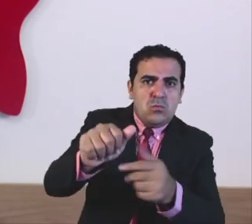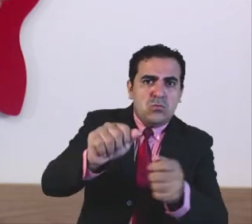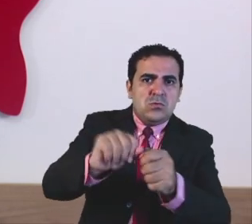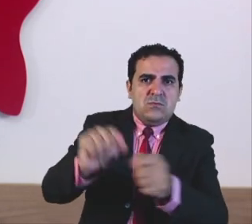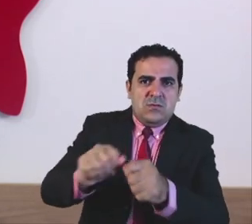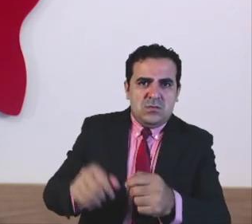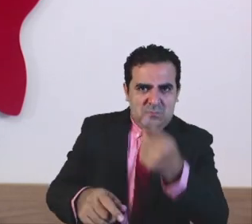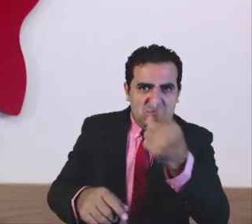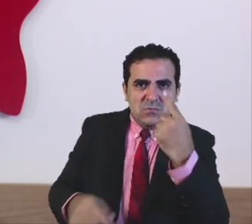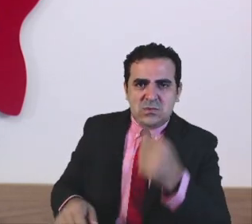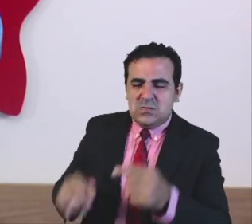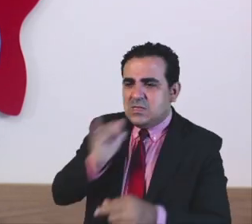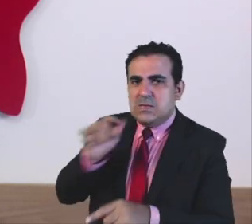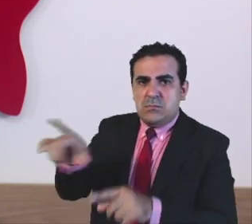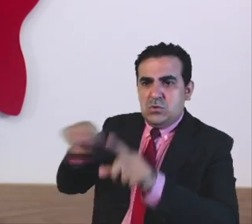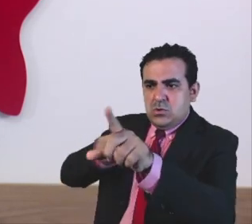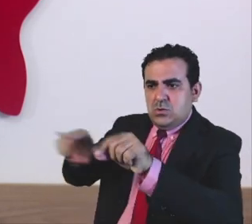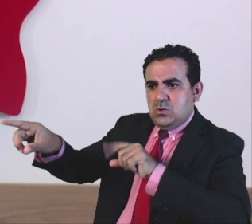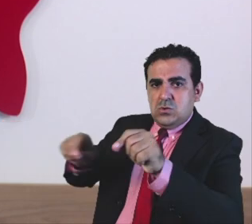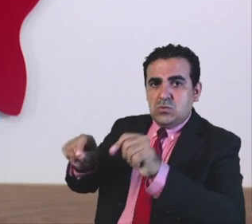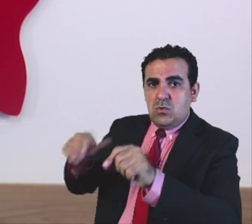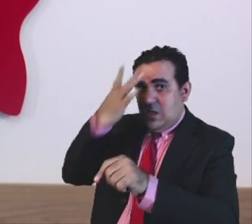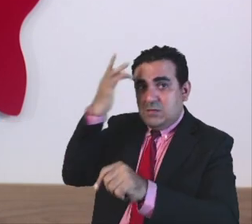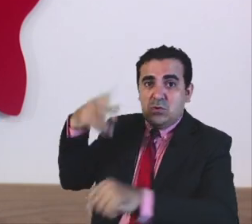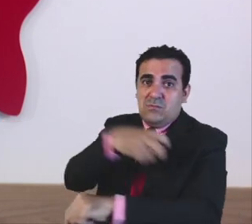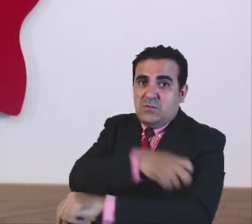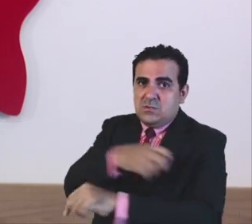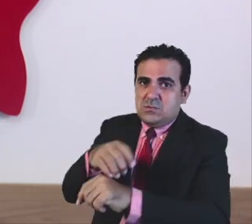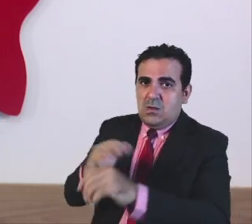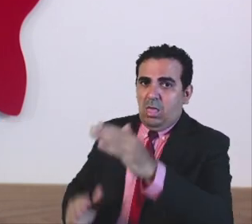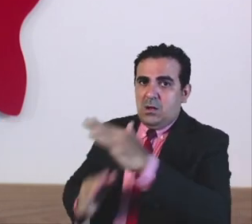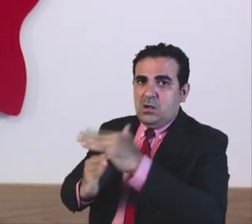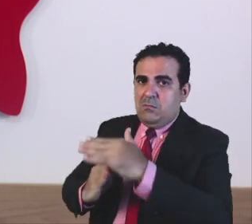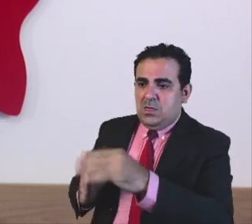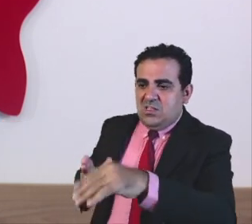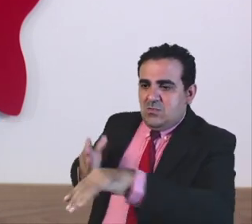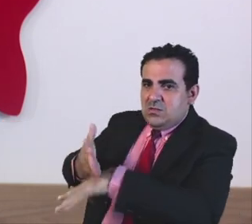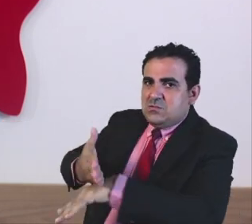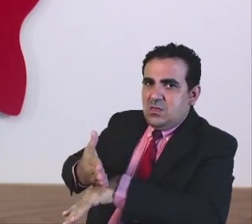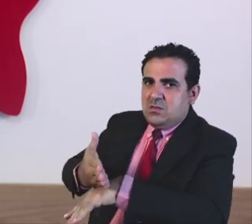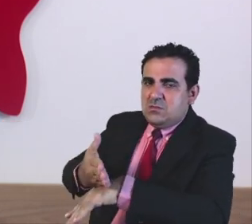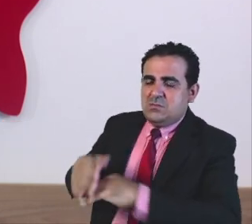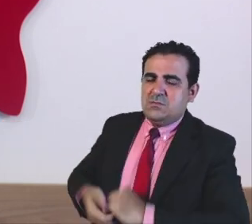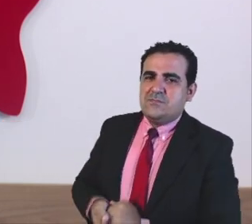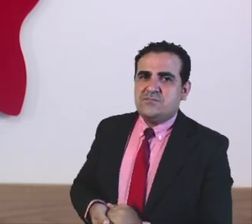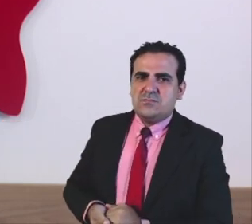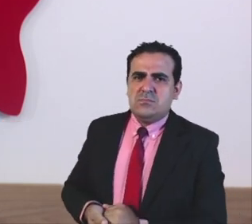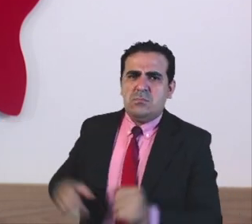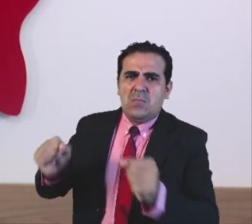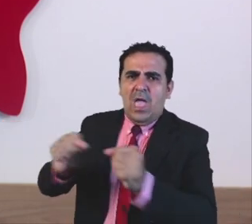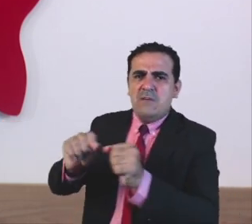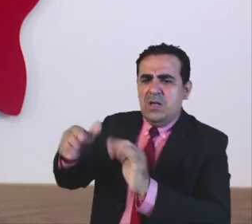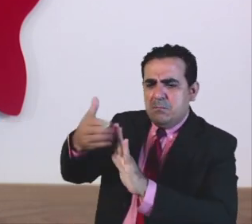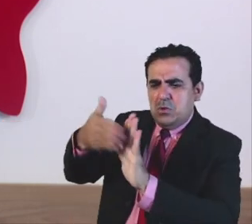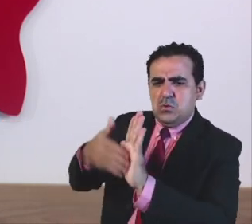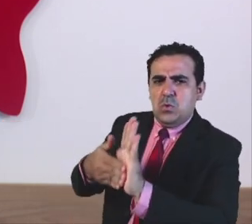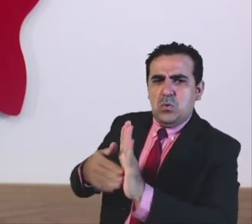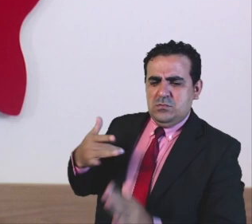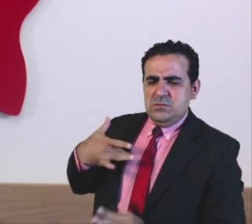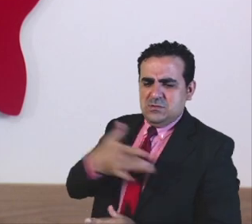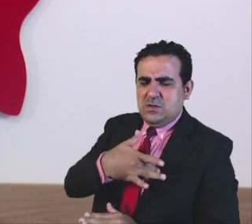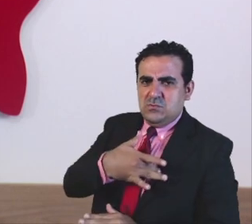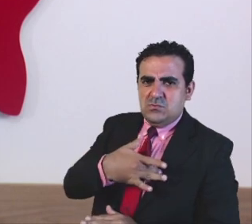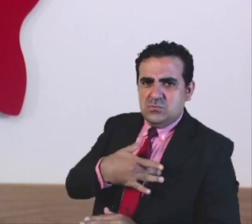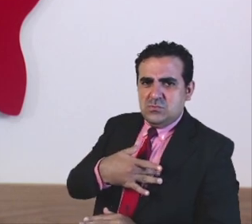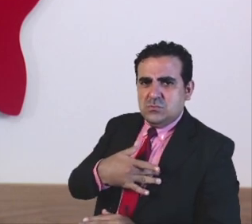Você seleciona o público dentre os vacinados Limita o acesso Faz protocolo sanitário